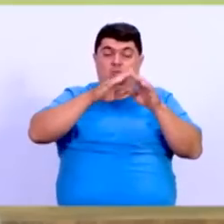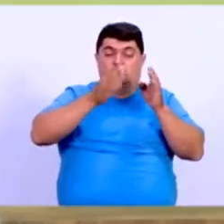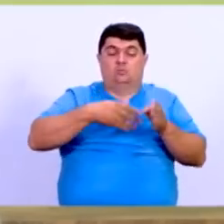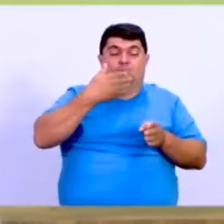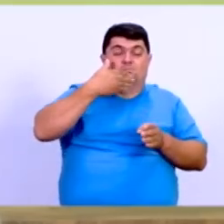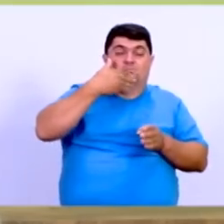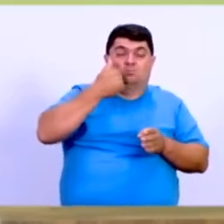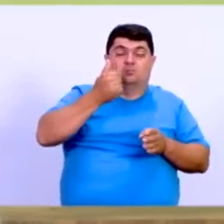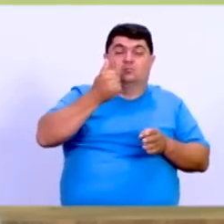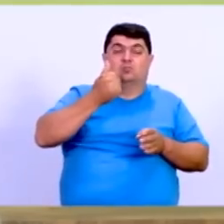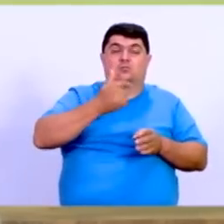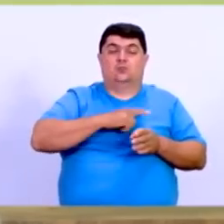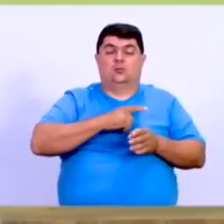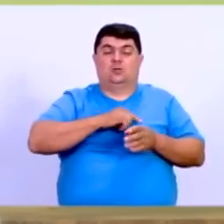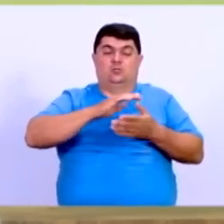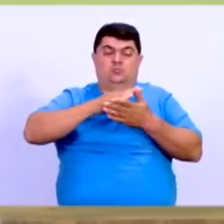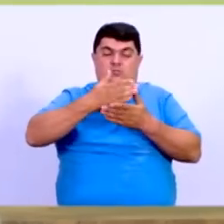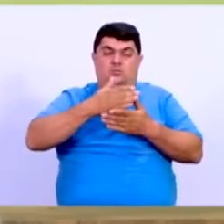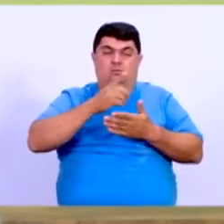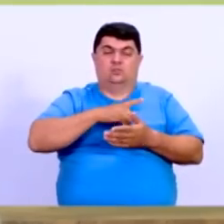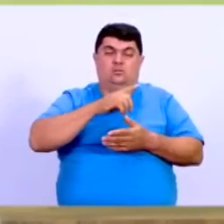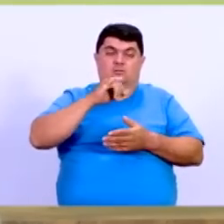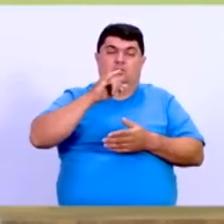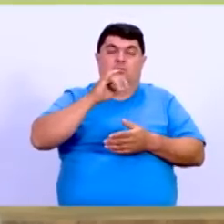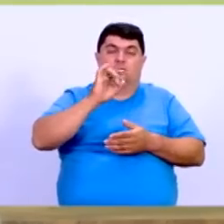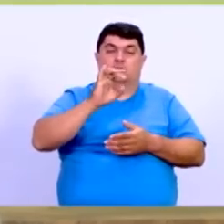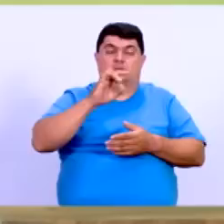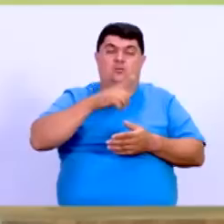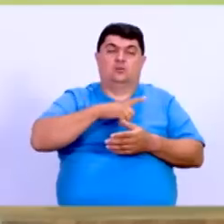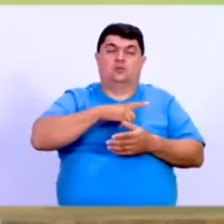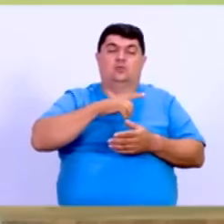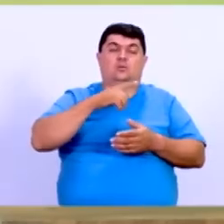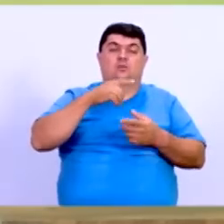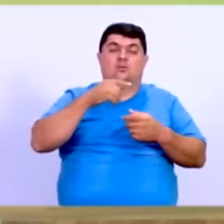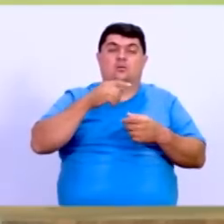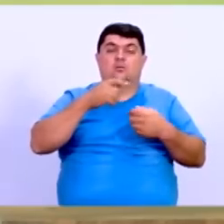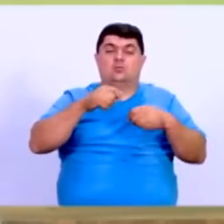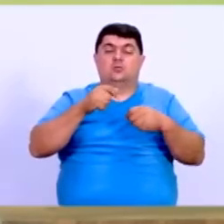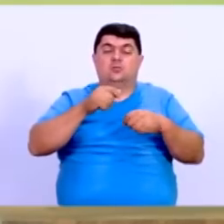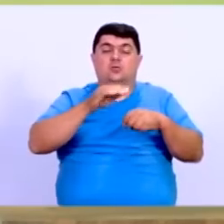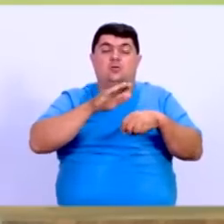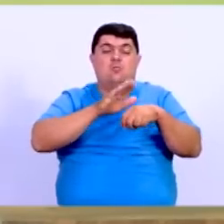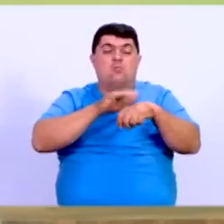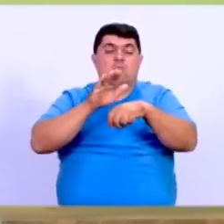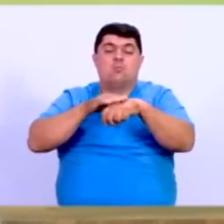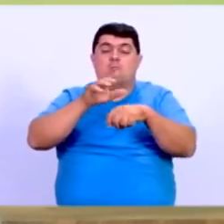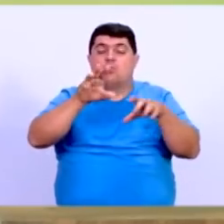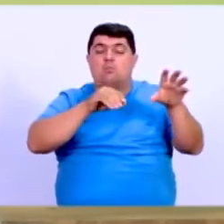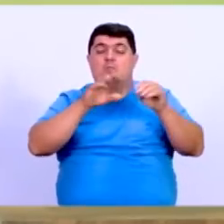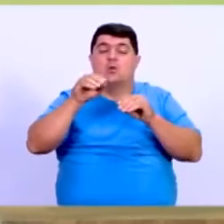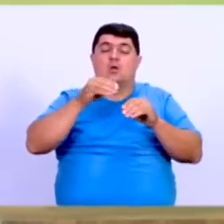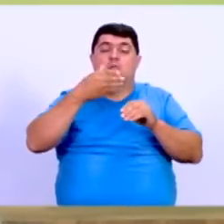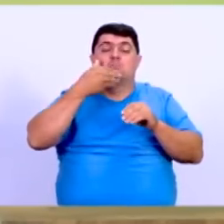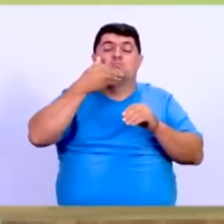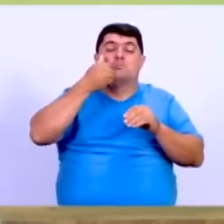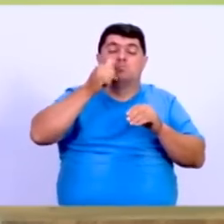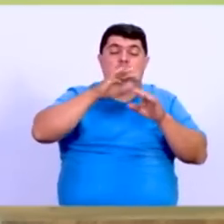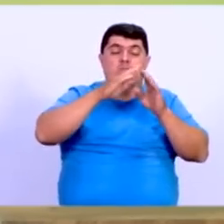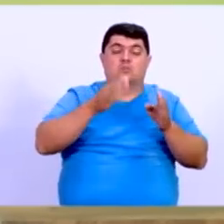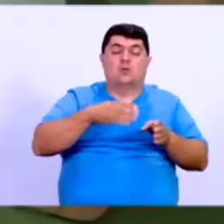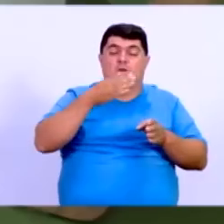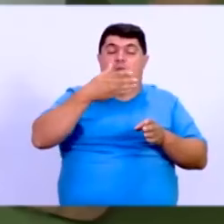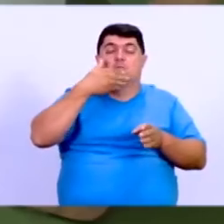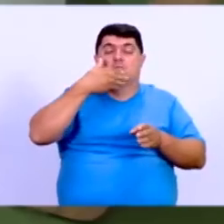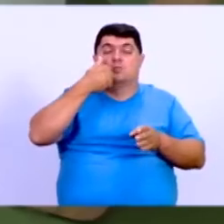tenho melhor é um notebook, eu vou ter que fazer com o notebook, tá? Eu só preciso levar a melhor máquina que eu preciso e pensar em alta disponibilidade